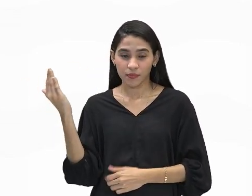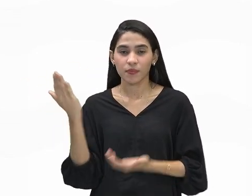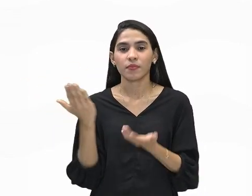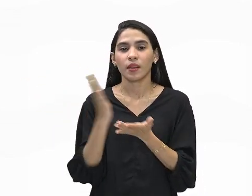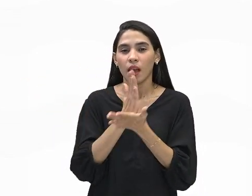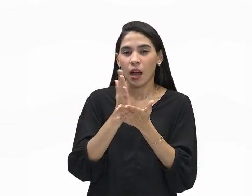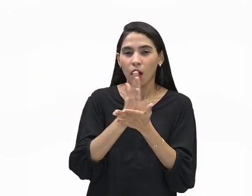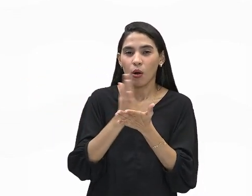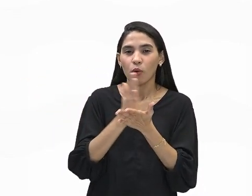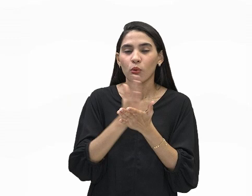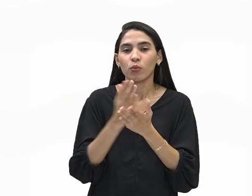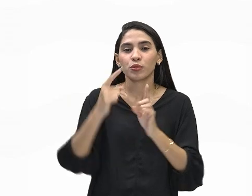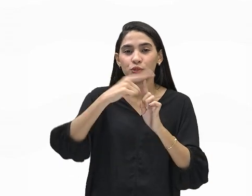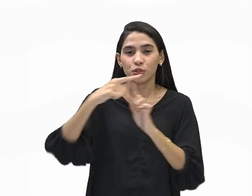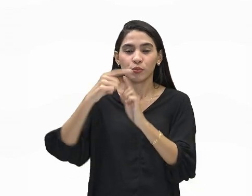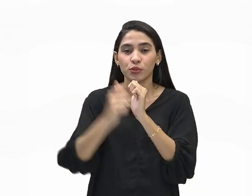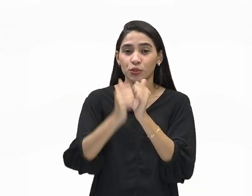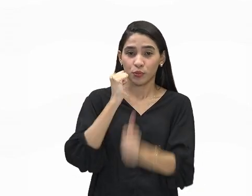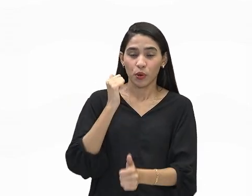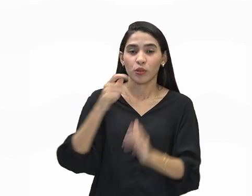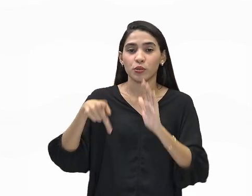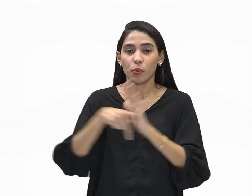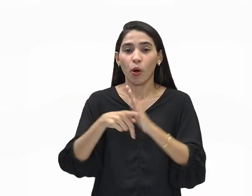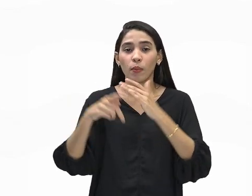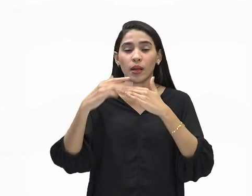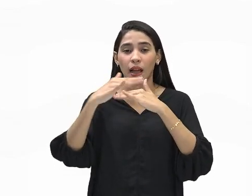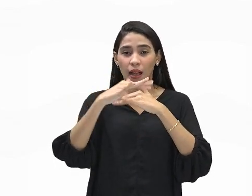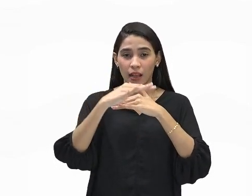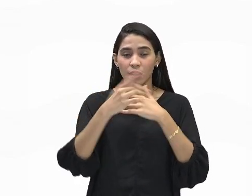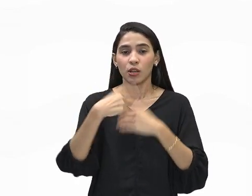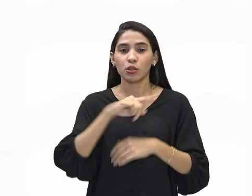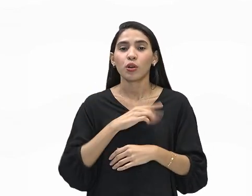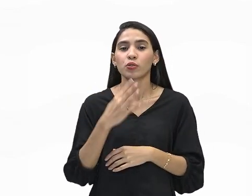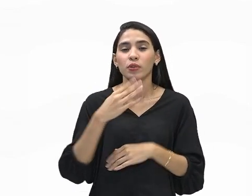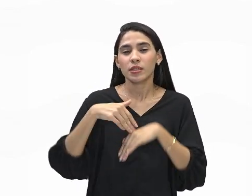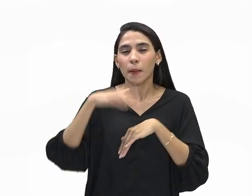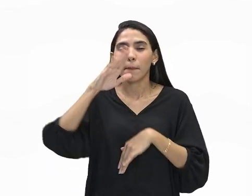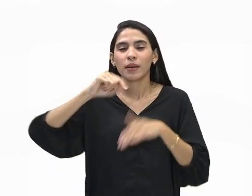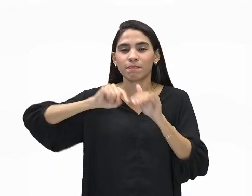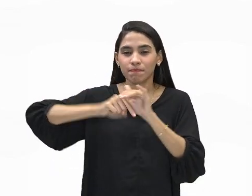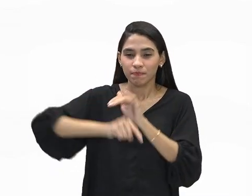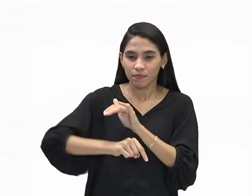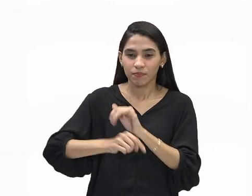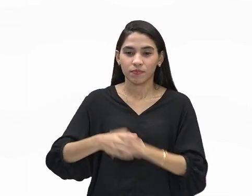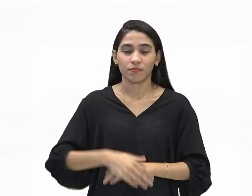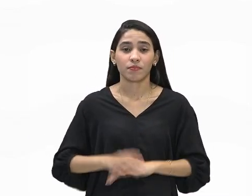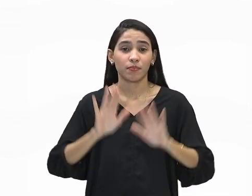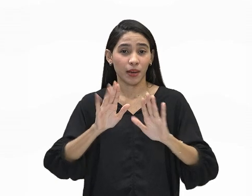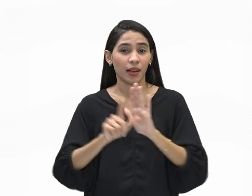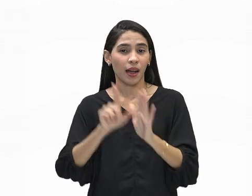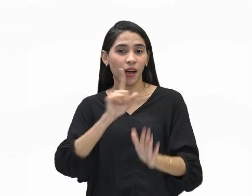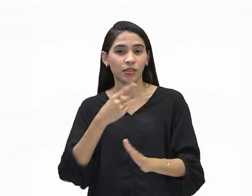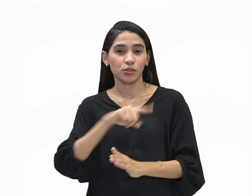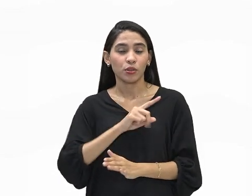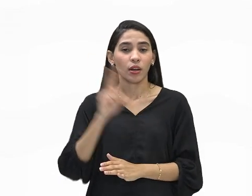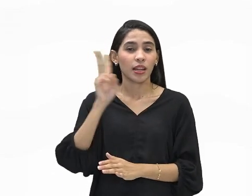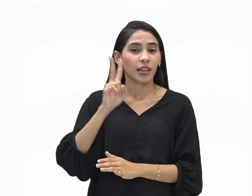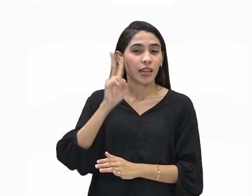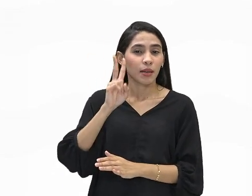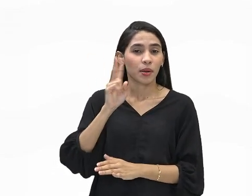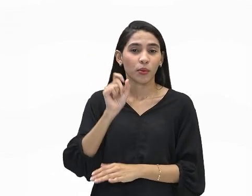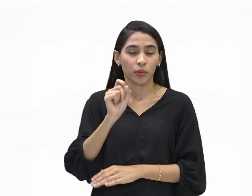das modalidades praticadas, né, que a gente vai conhecer um pouquinho mais, aprofundar. Antes, a gente relembra um